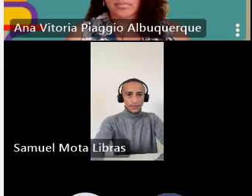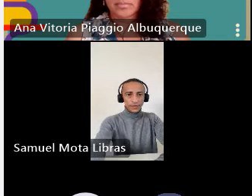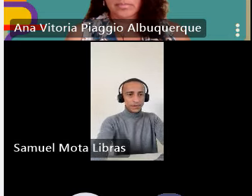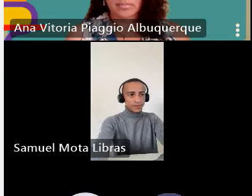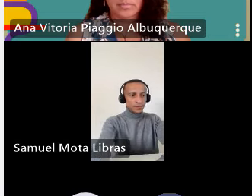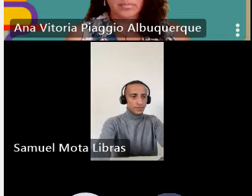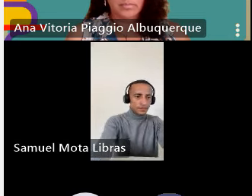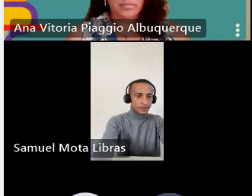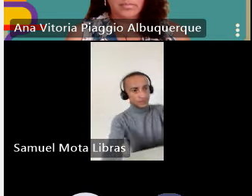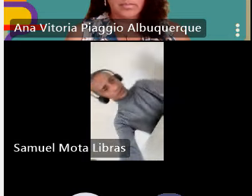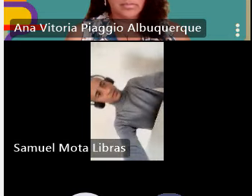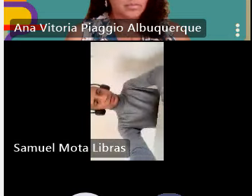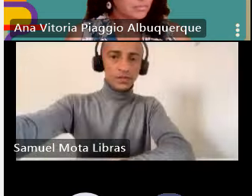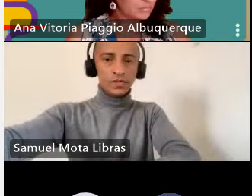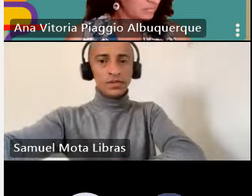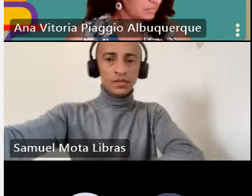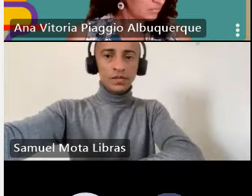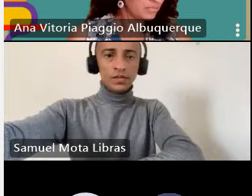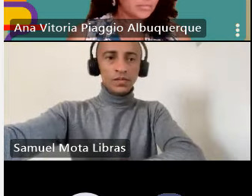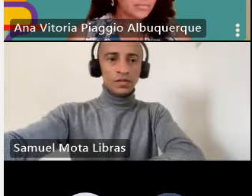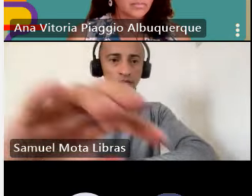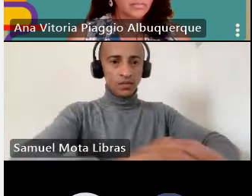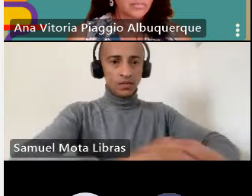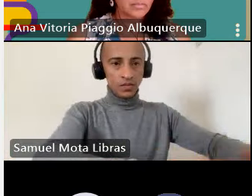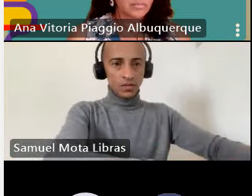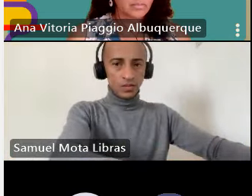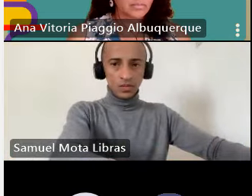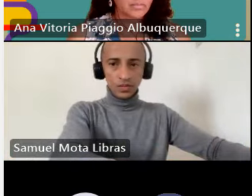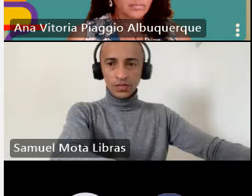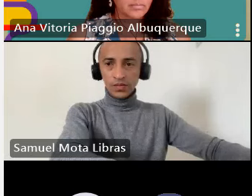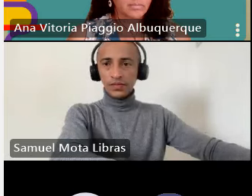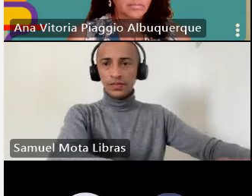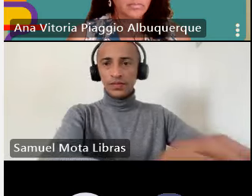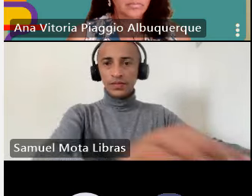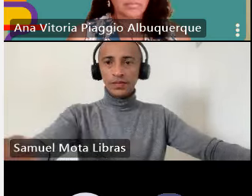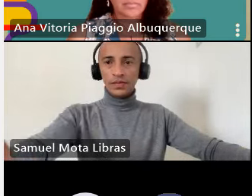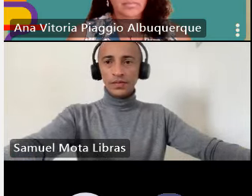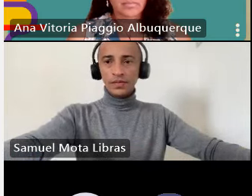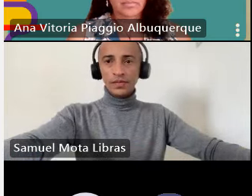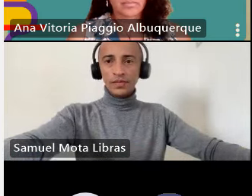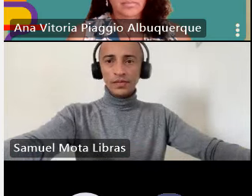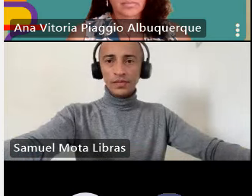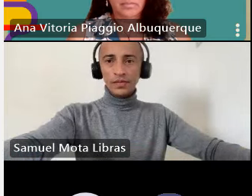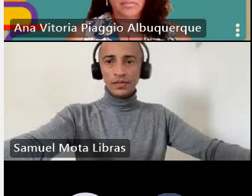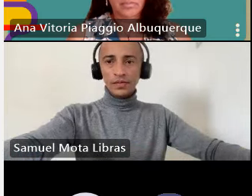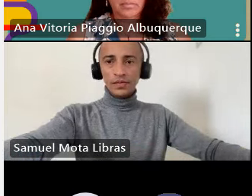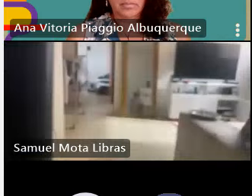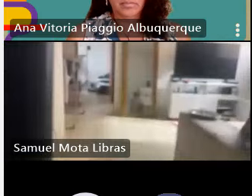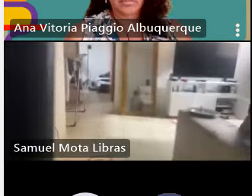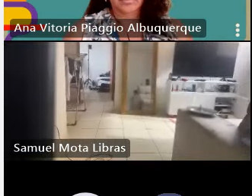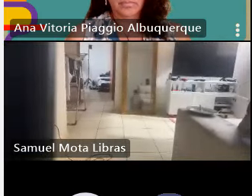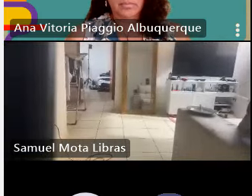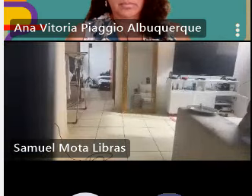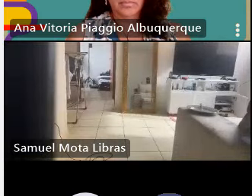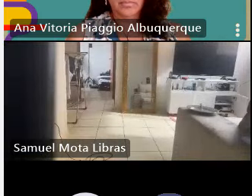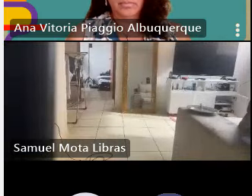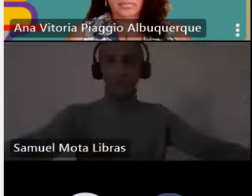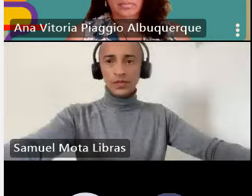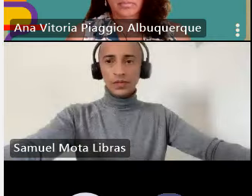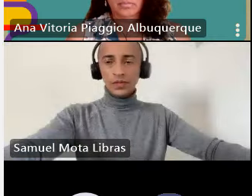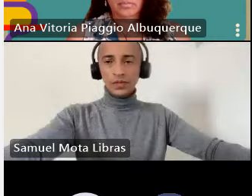a gente monitora e chega à conclusão de que a meta não tá sendo alcançada isso daí muitas vezes traz constrangimentos e esse daí é um